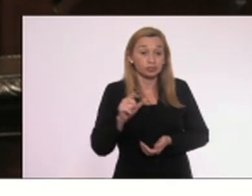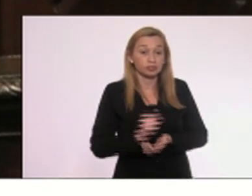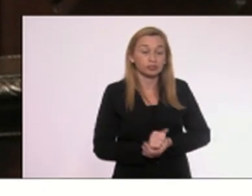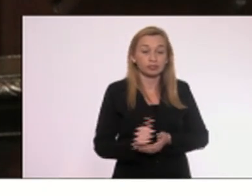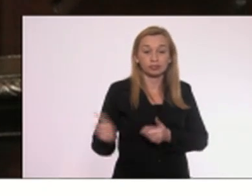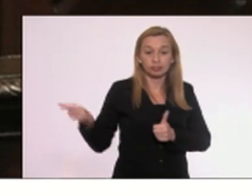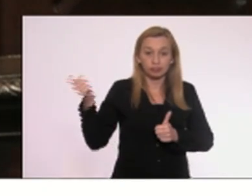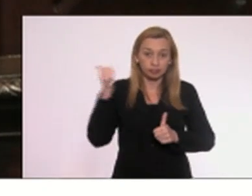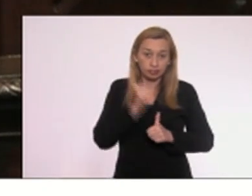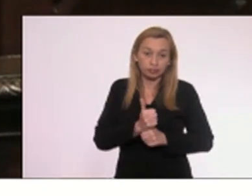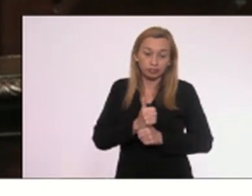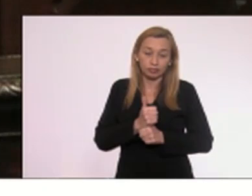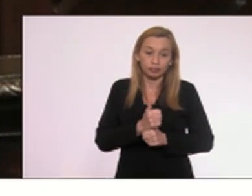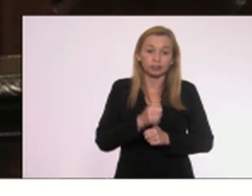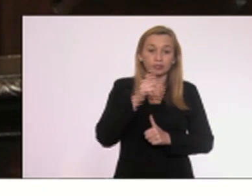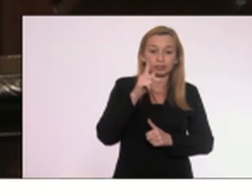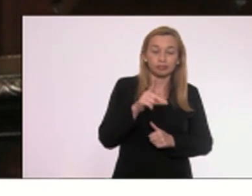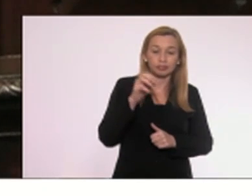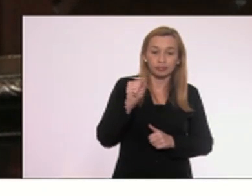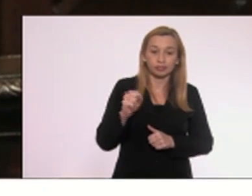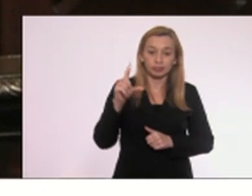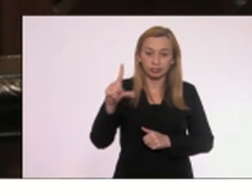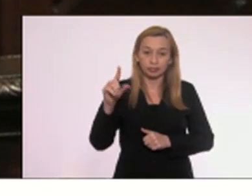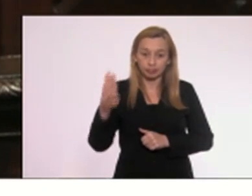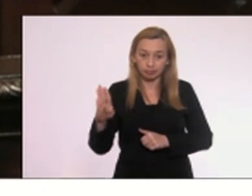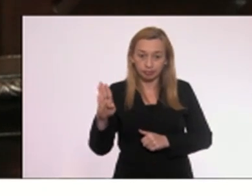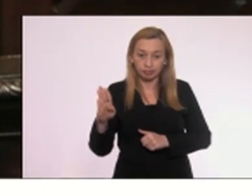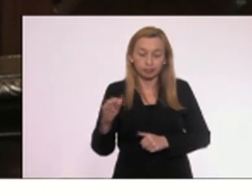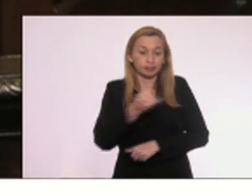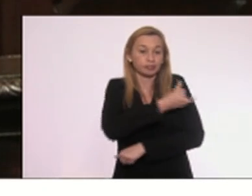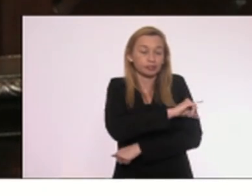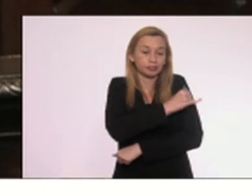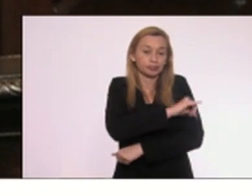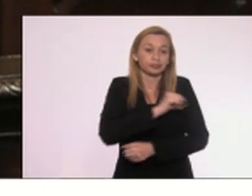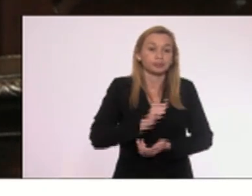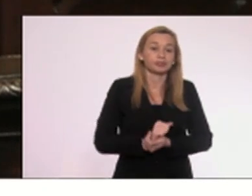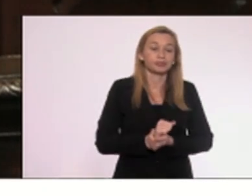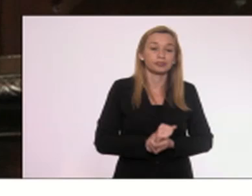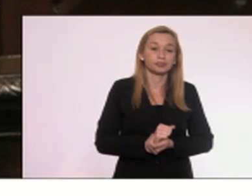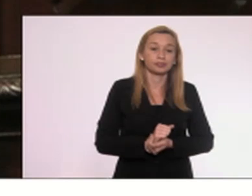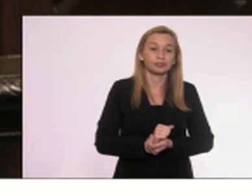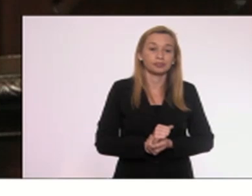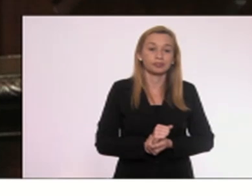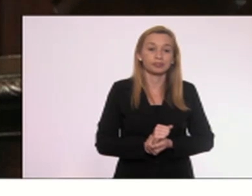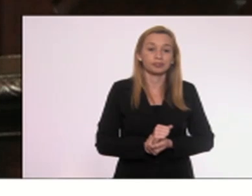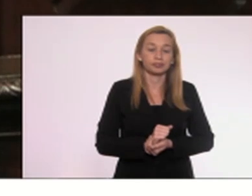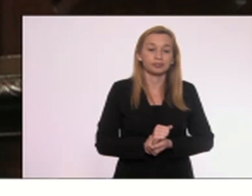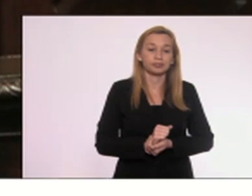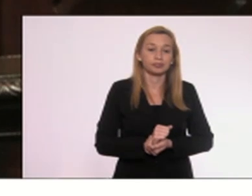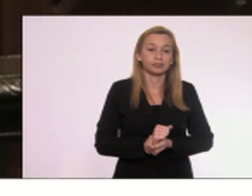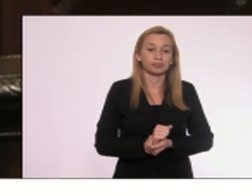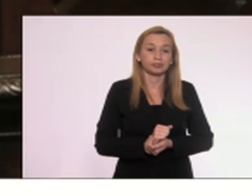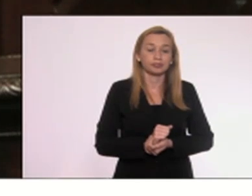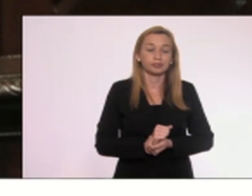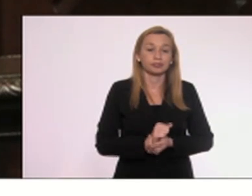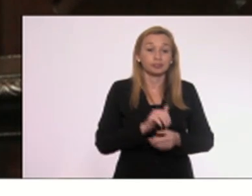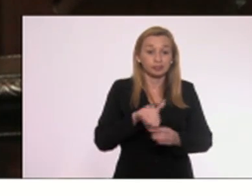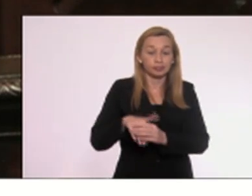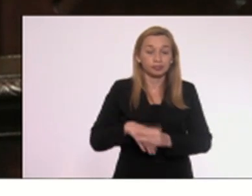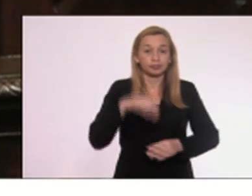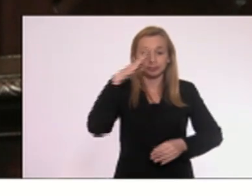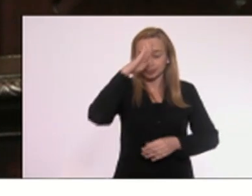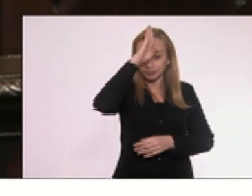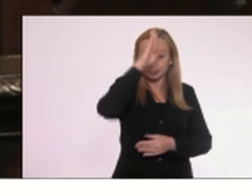assumir o PSDB do Rio de Janeiro as posições que na campanha de